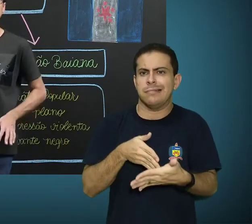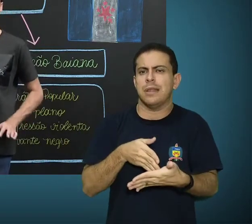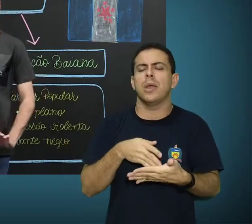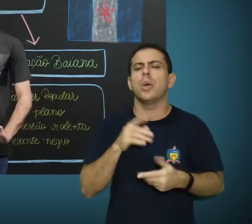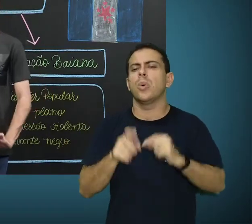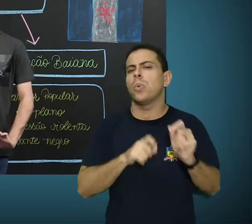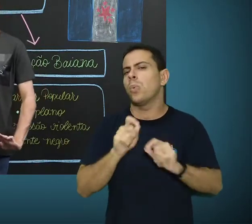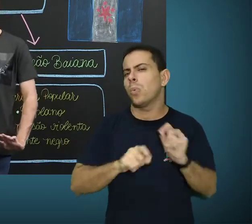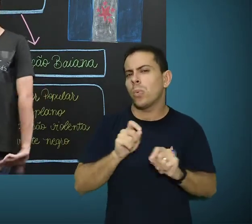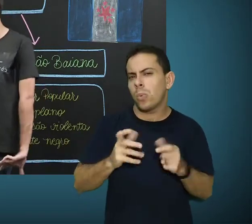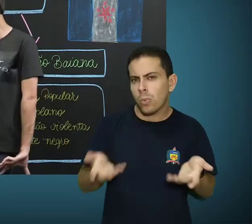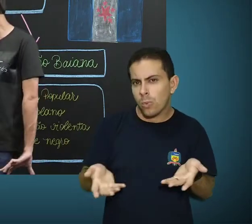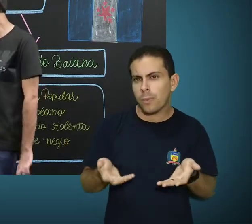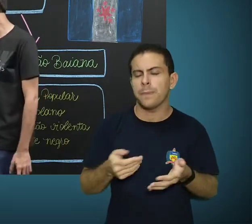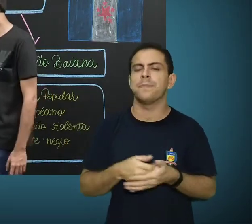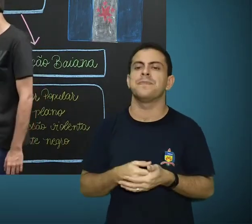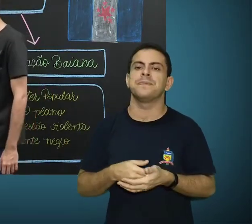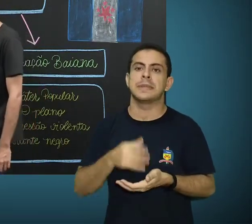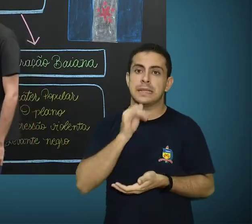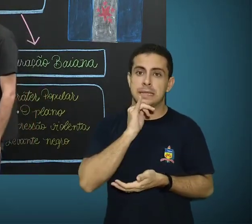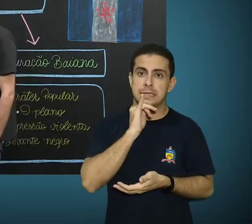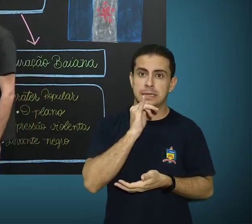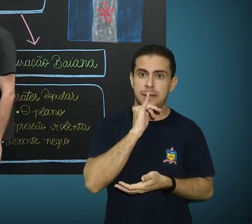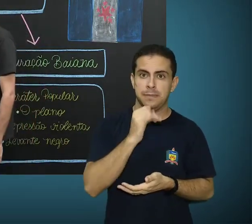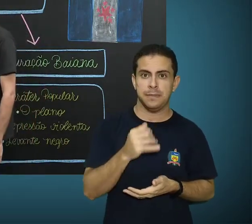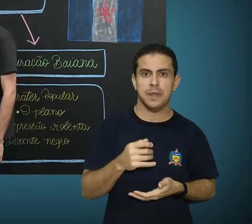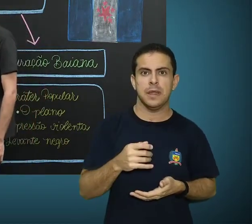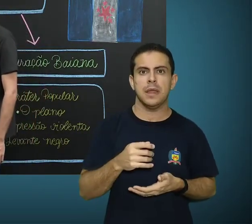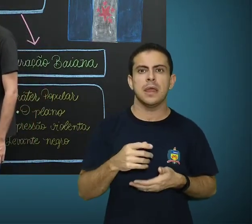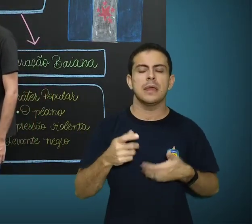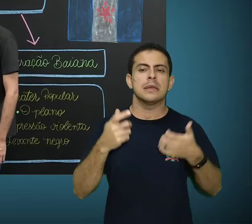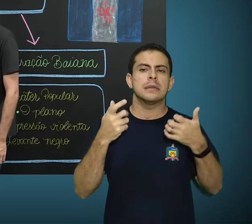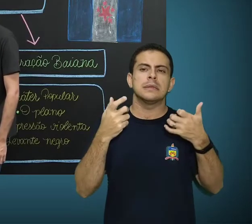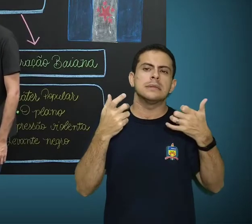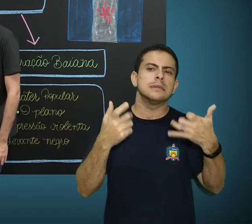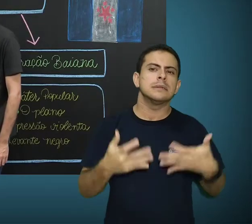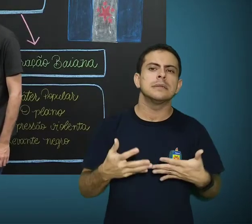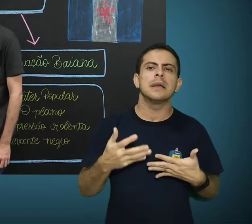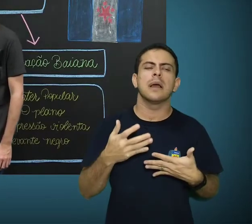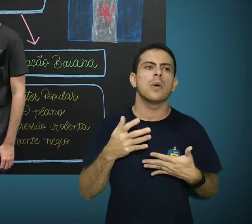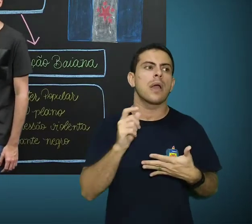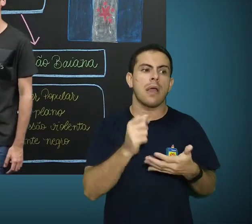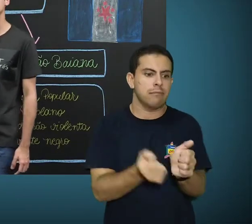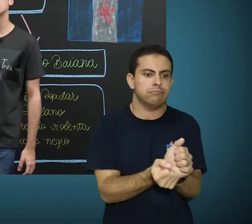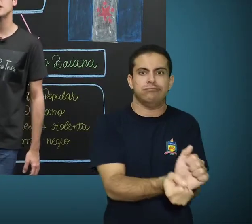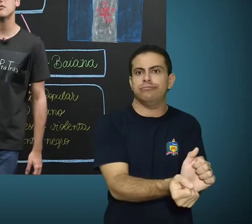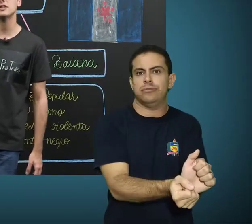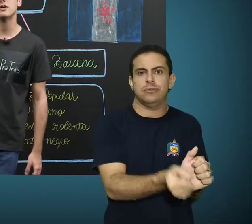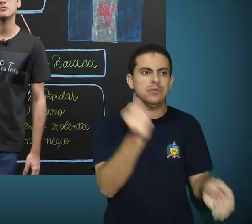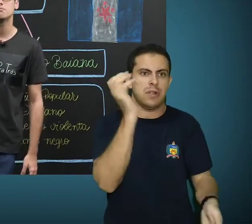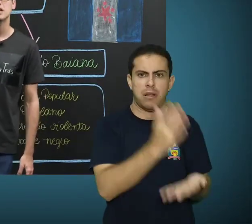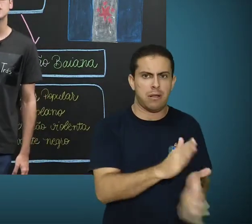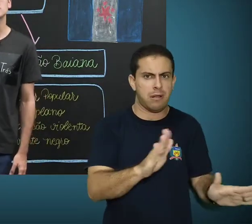política, tinha seus limites. Por exemplo, não se falava, ou se falava muito pouco, no fim da